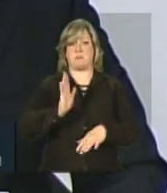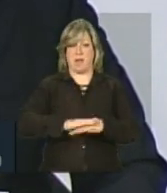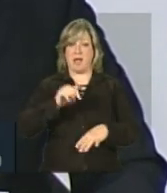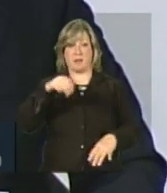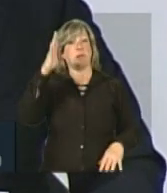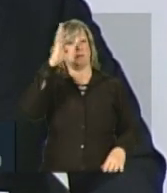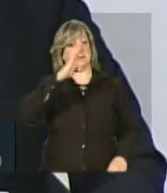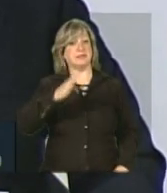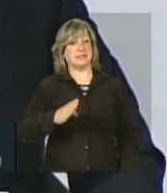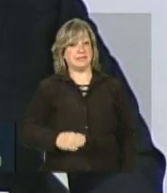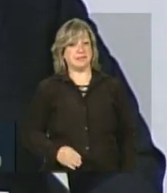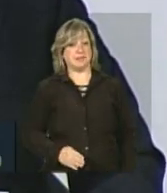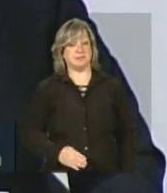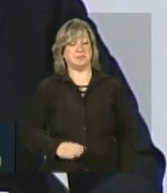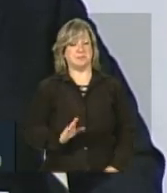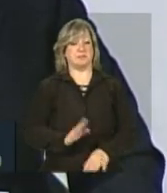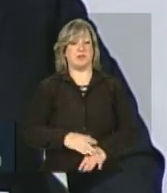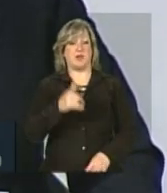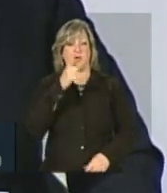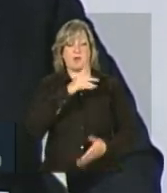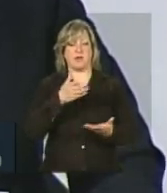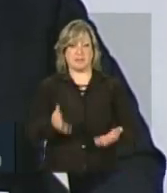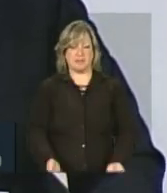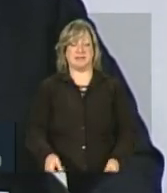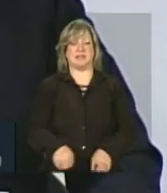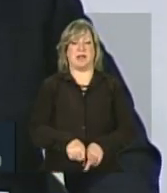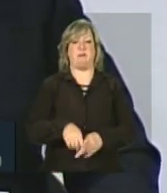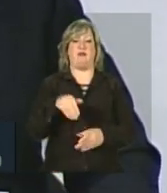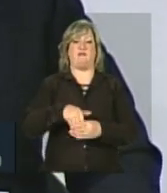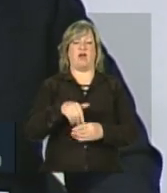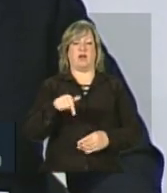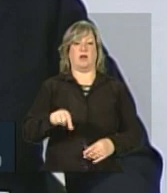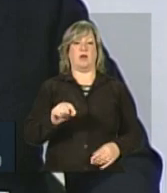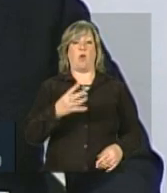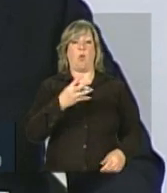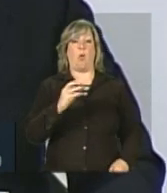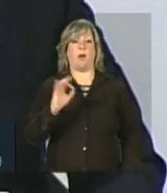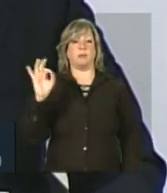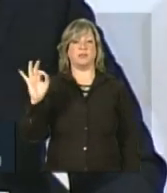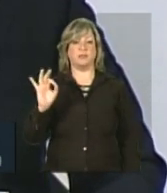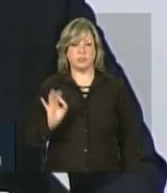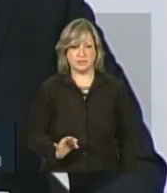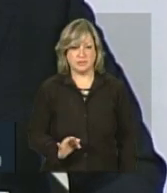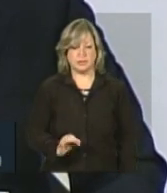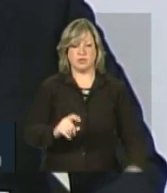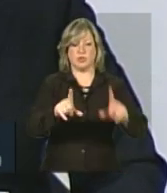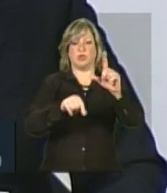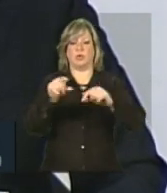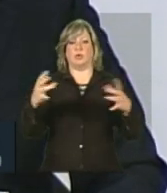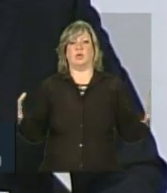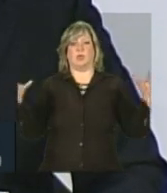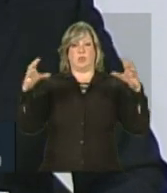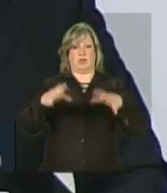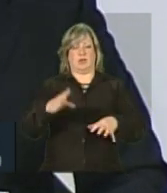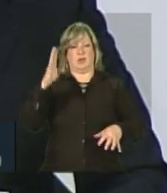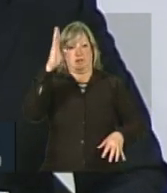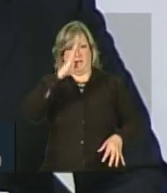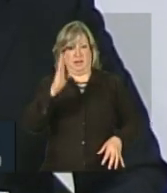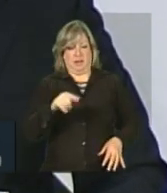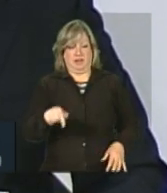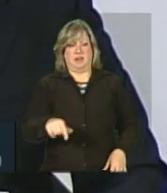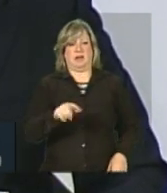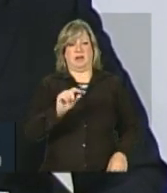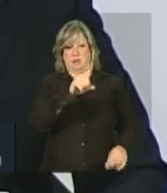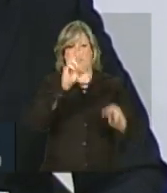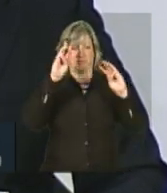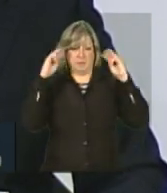do Brasil, do esporte, que passou por essa casa. Aliás, 40% da delegação brasileira em Guadalajara é formada por